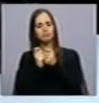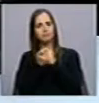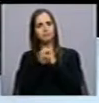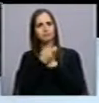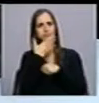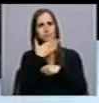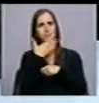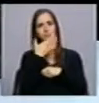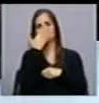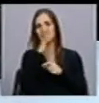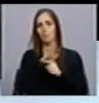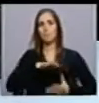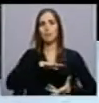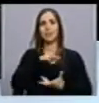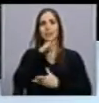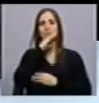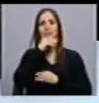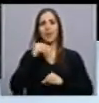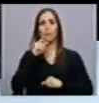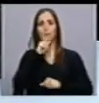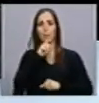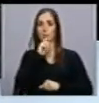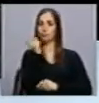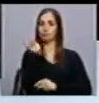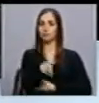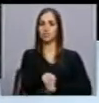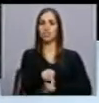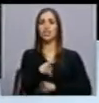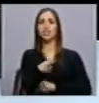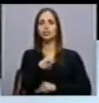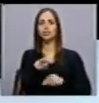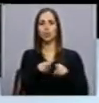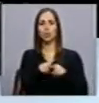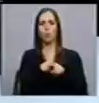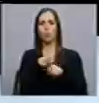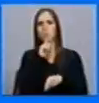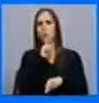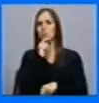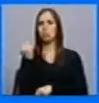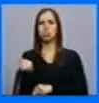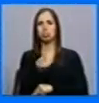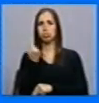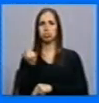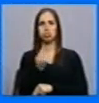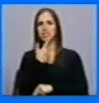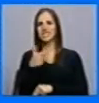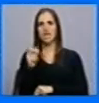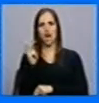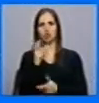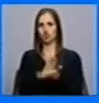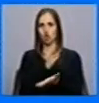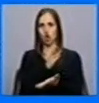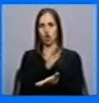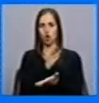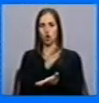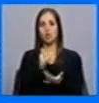por exemplo, em que podemos ter este tipo de estrutura, isto é uma estrutura que pode durar apenas 100 anos, aproximadamente 100 anos, antes depois